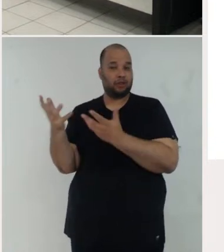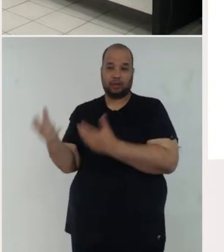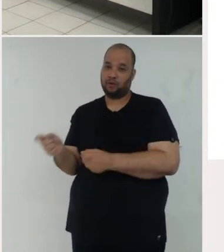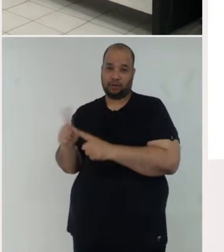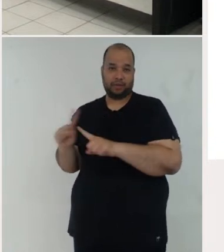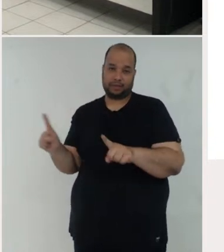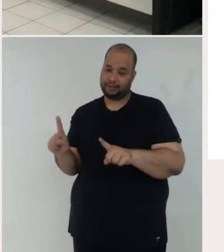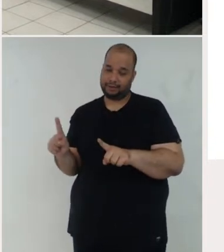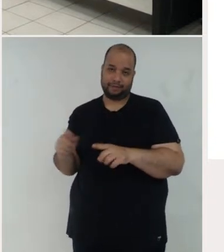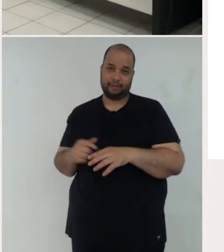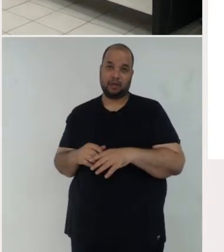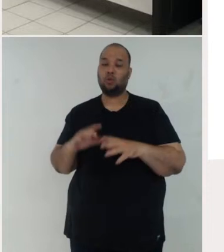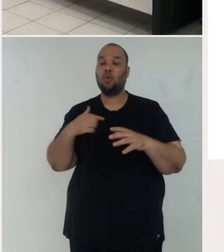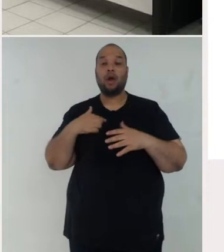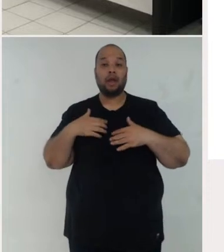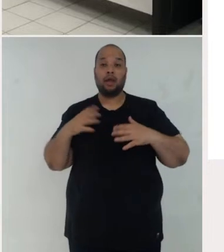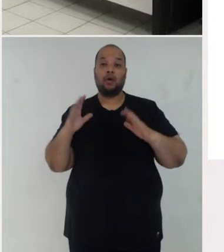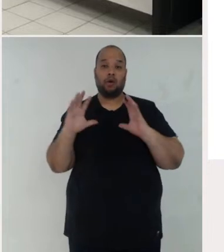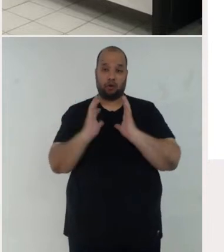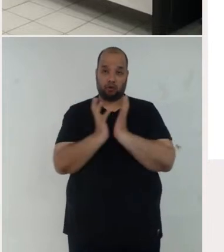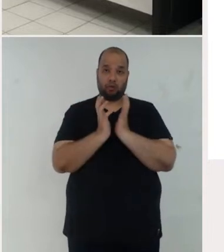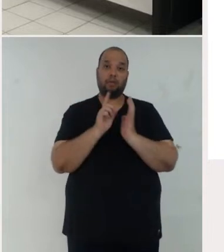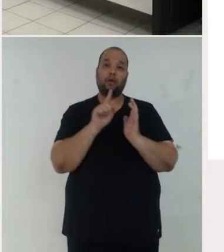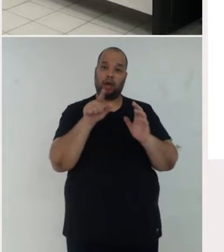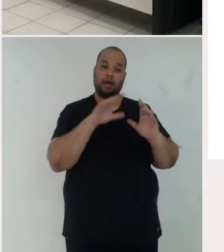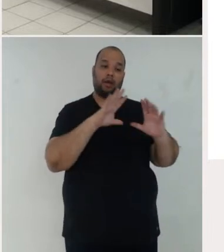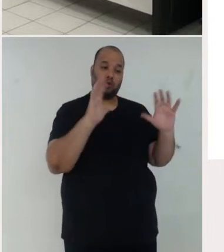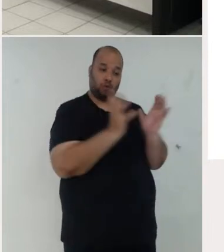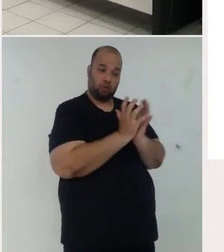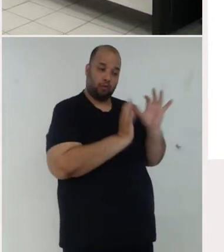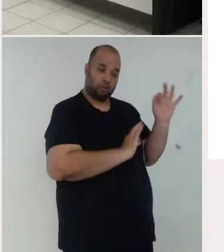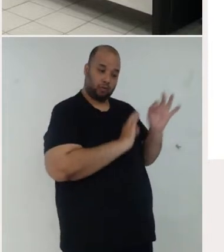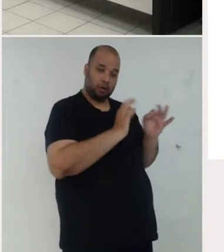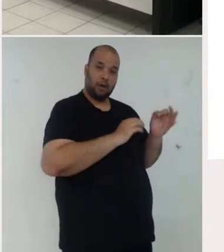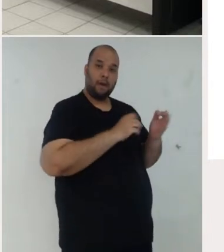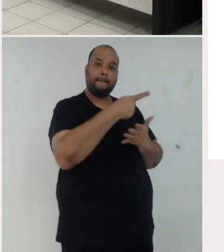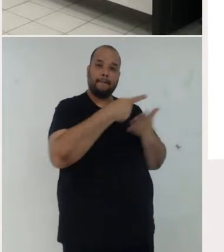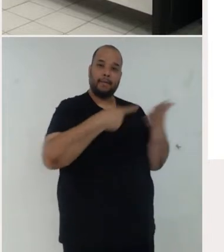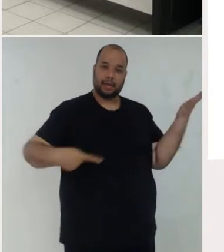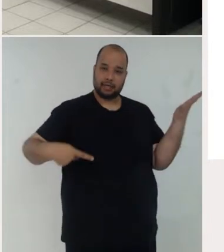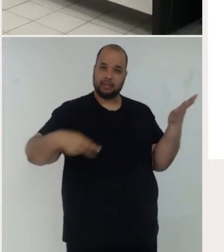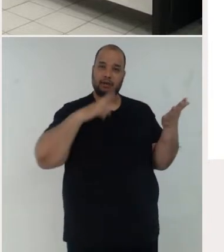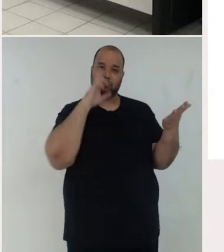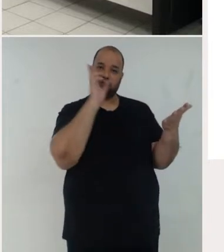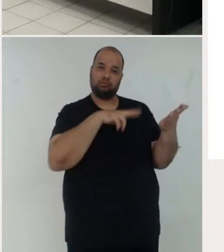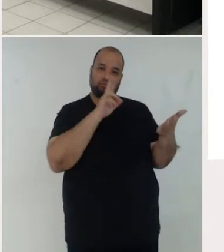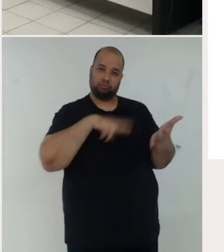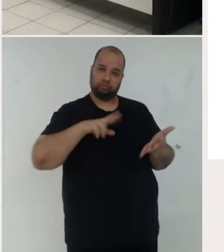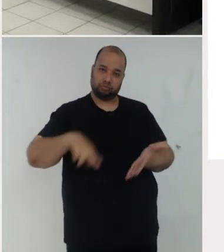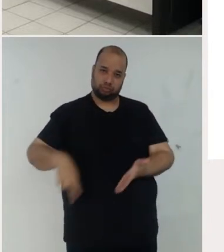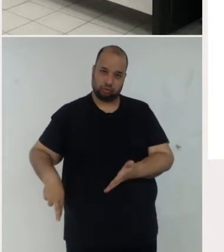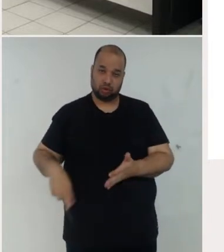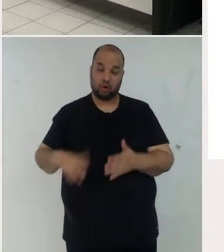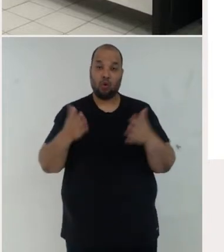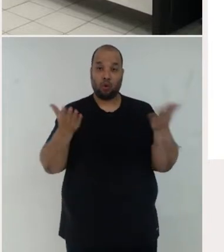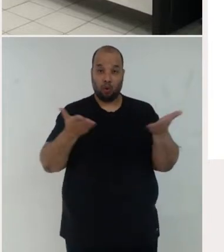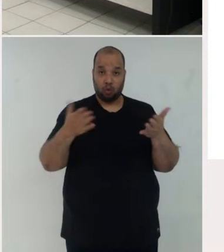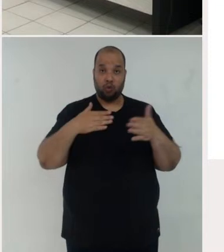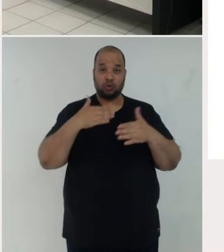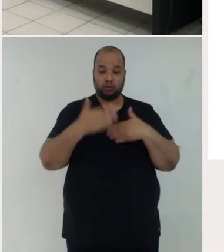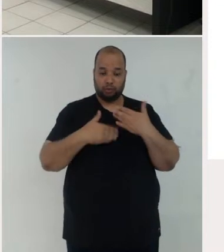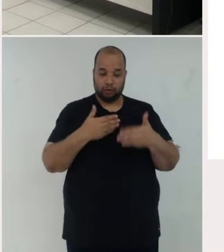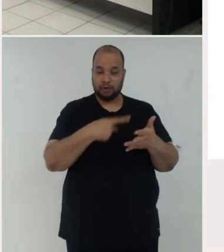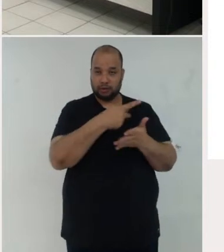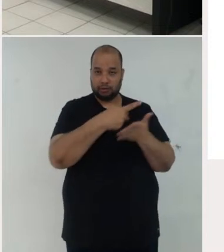sou eu, a minha equipe editorial, que define, são os pareceristas, tá? E hoje o processo de parecer